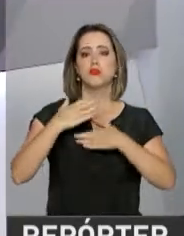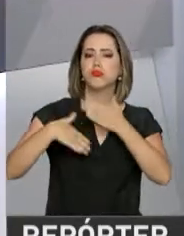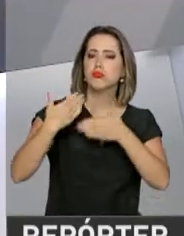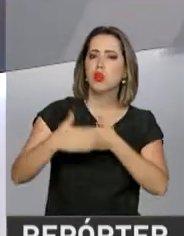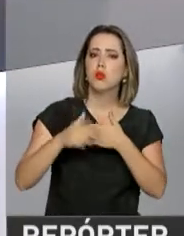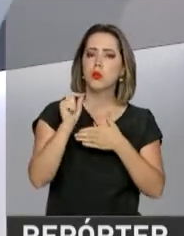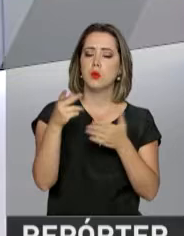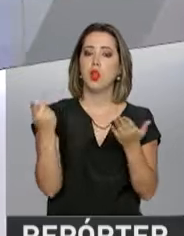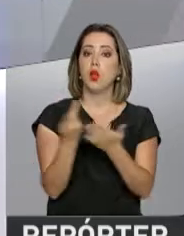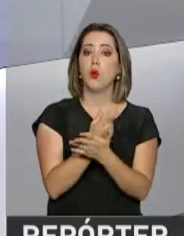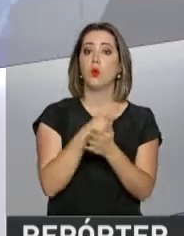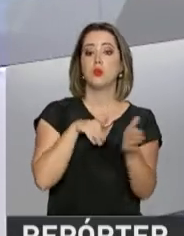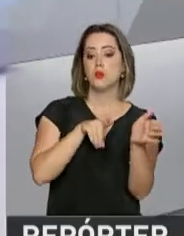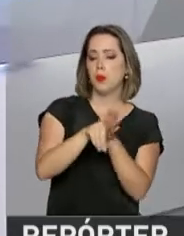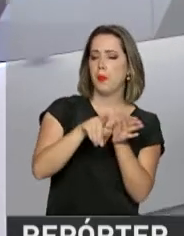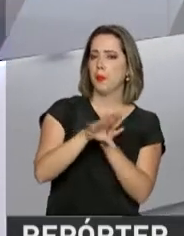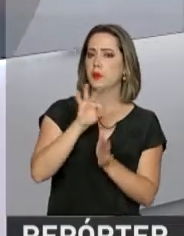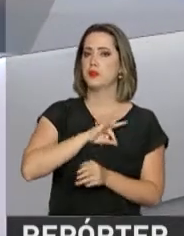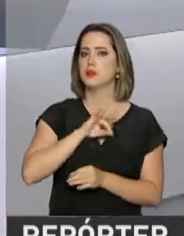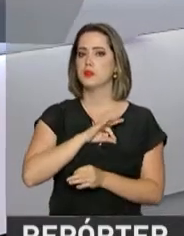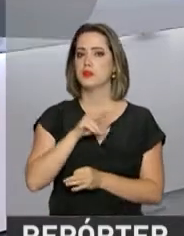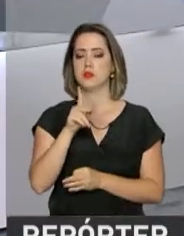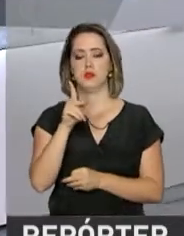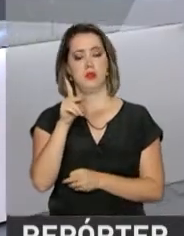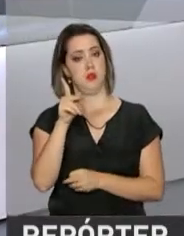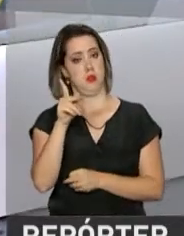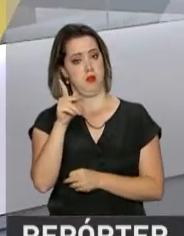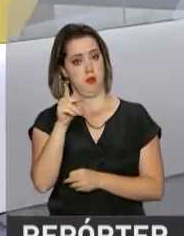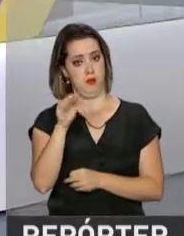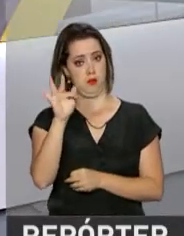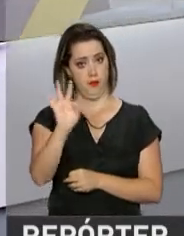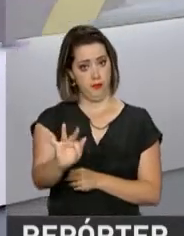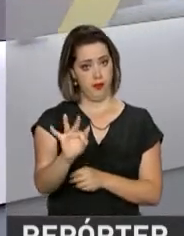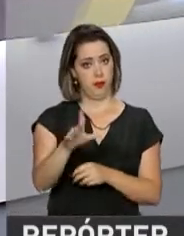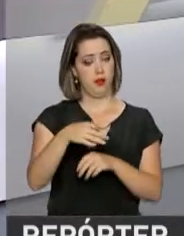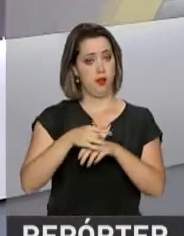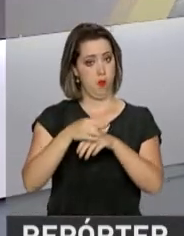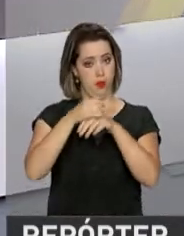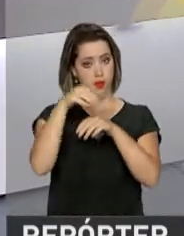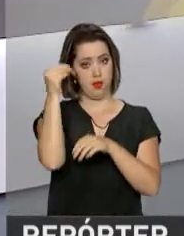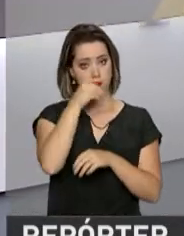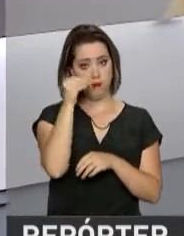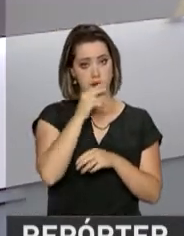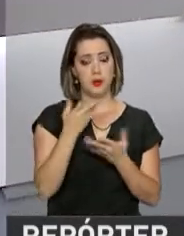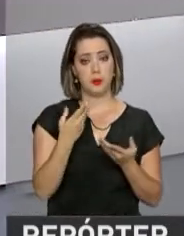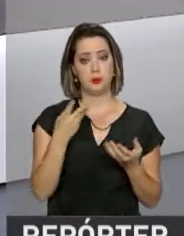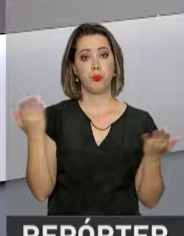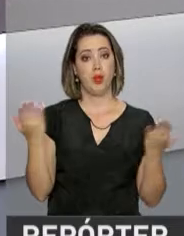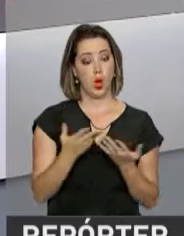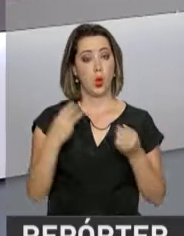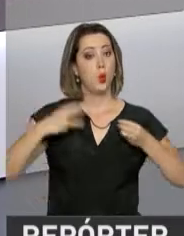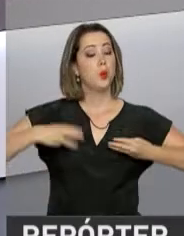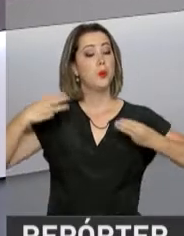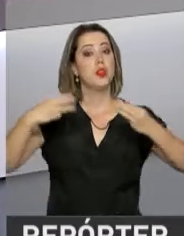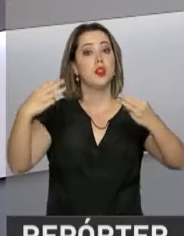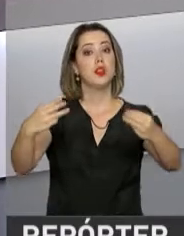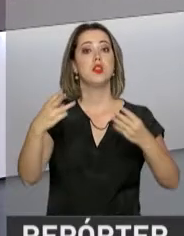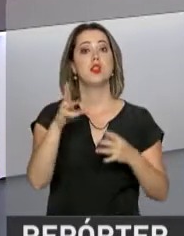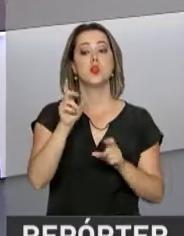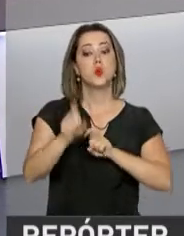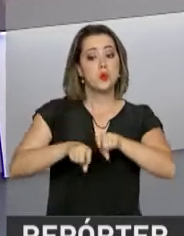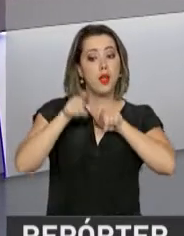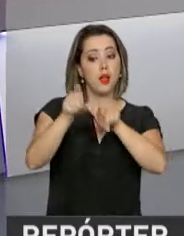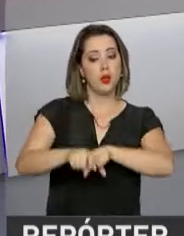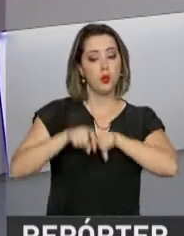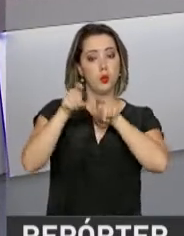desdobramentos da Operação Carne Fraca da Polícia Federal. O ministro da Agricultura, Pecuária e Abastecimento, Blairo Maggi, fez agora há pouco um balanço